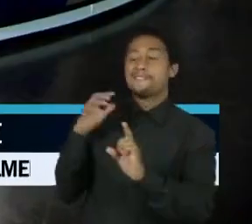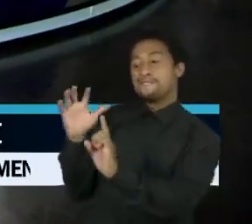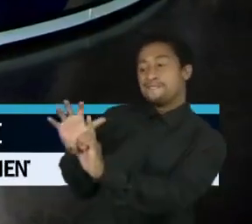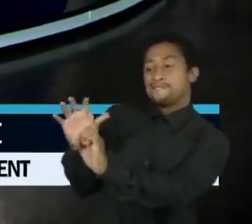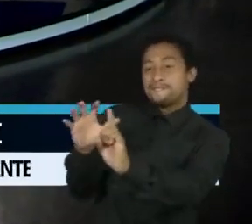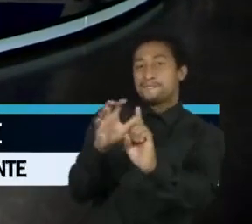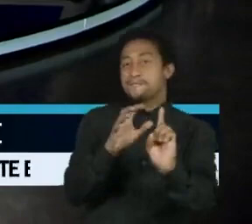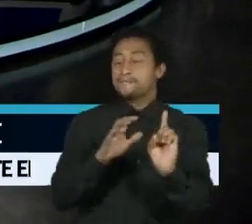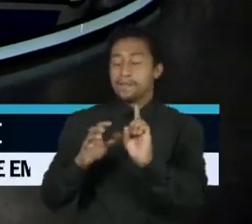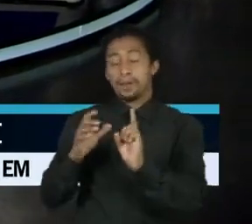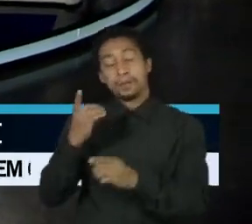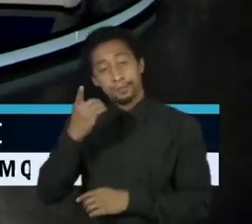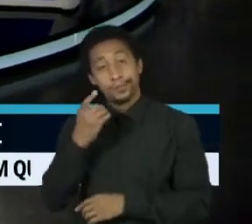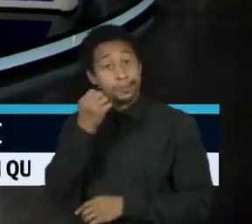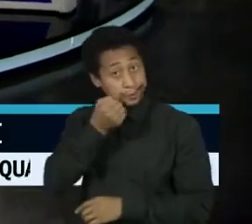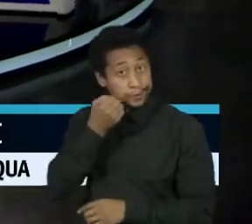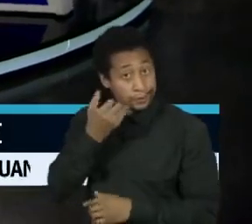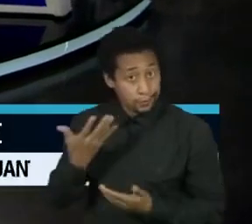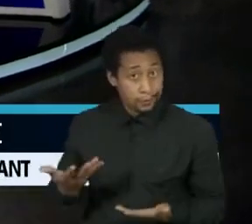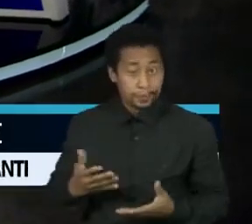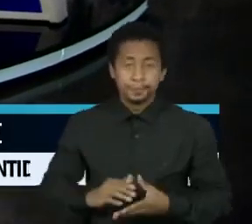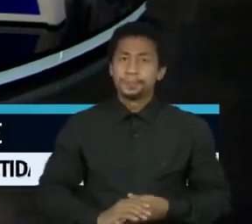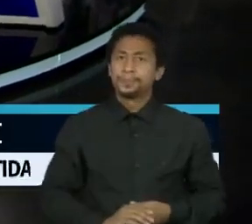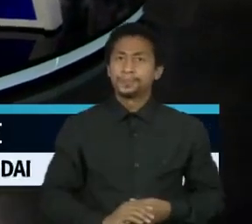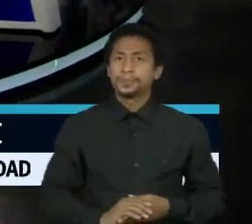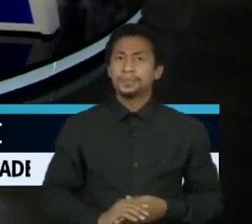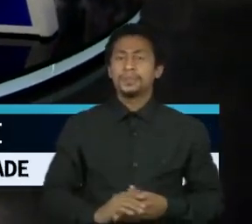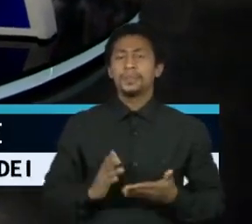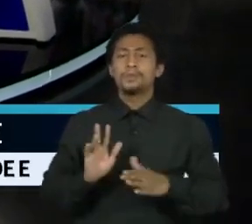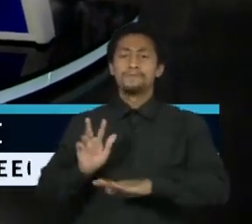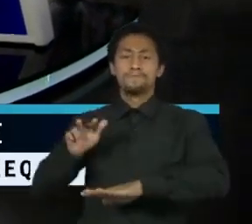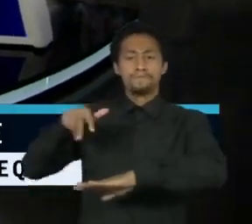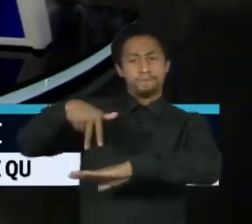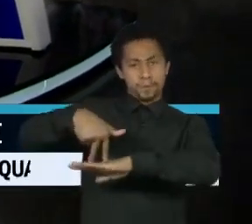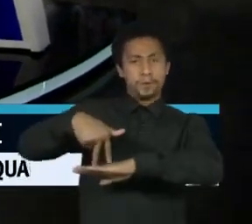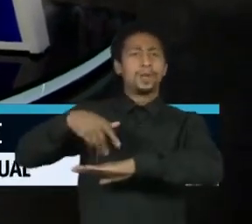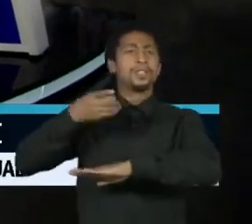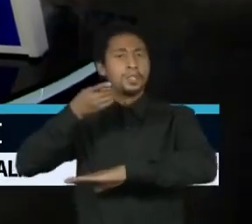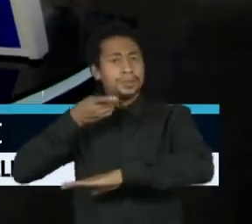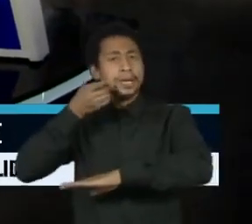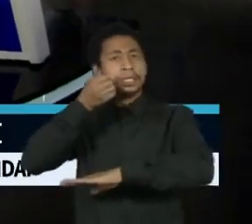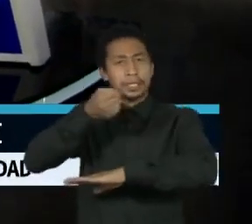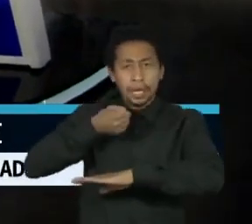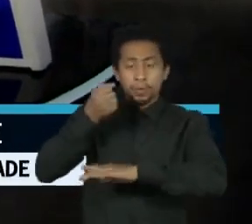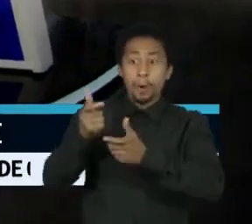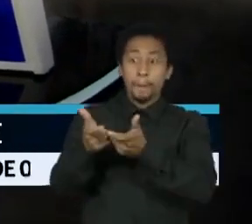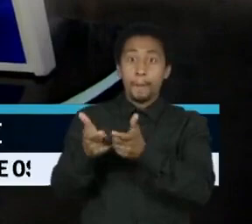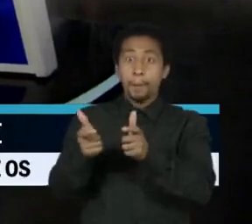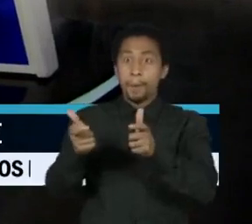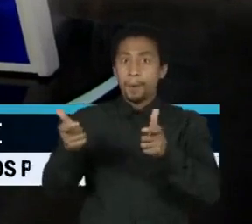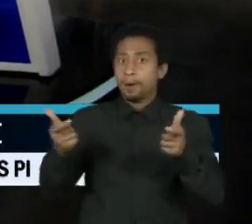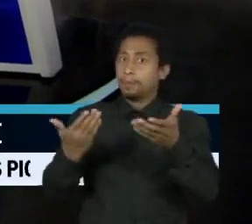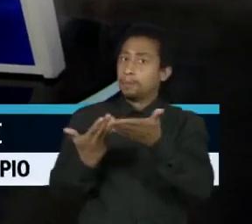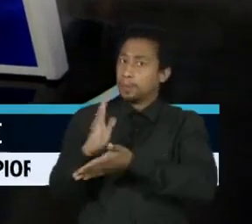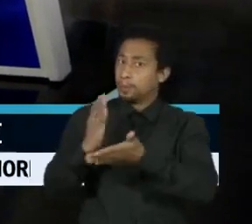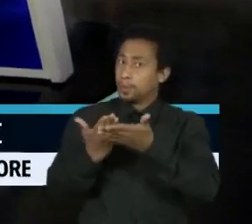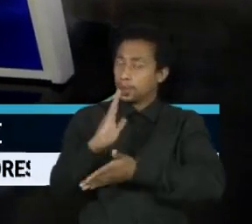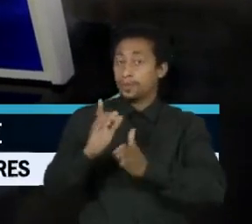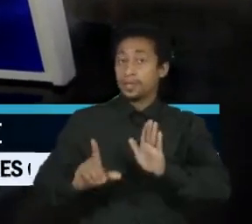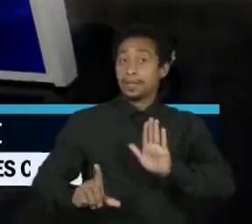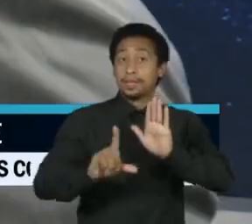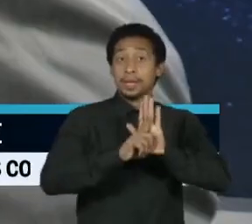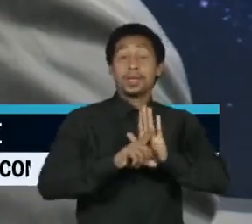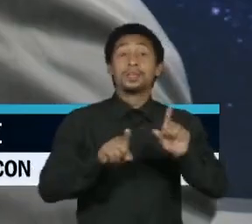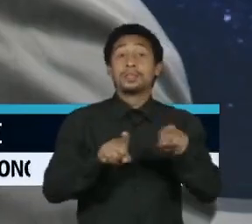senadores. E, Pondé, para você, qual a sua opinião sobre o aumento do protagonismo de deputados e senadores na aprovação de leis e sobre o aumento